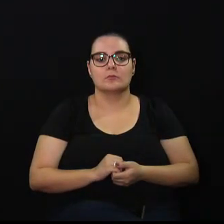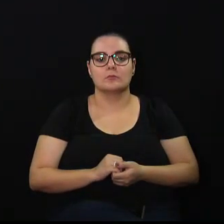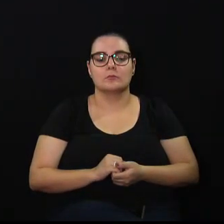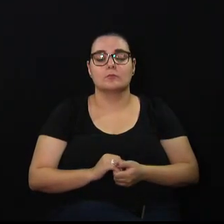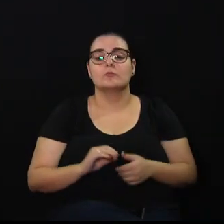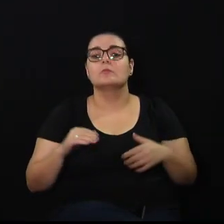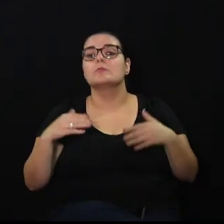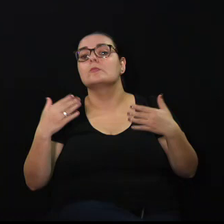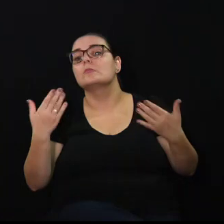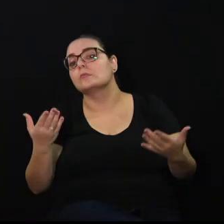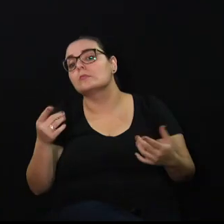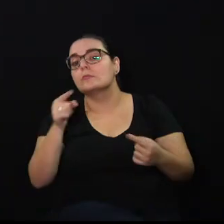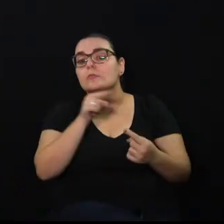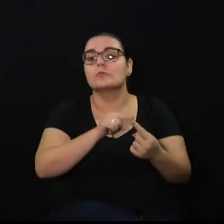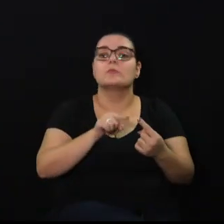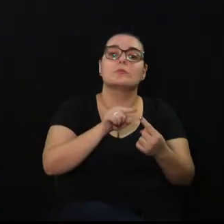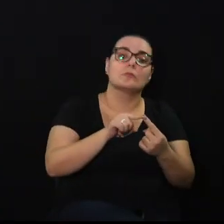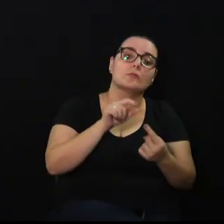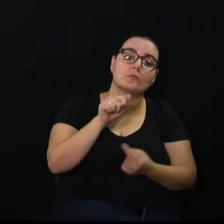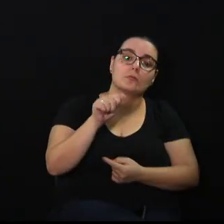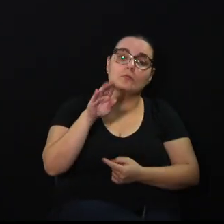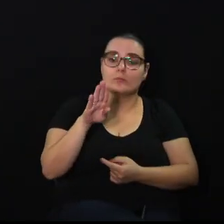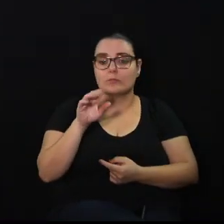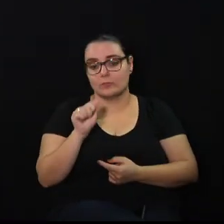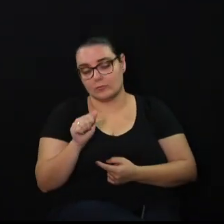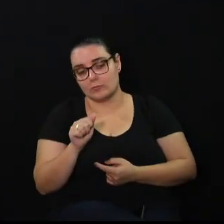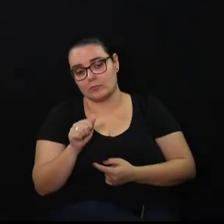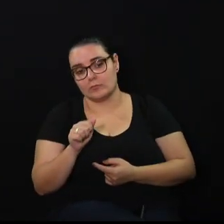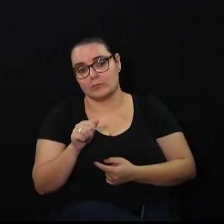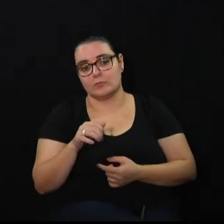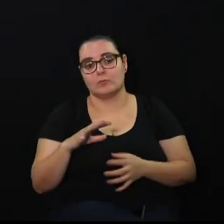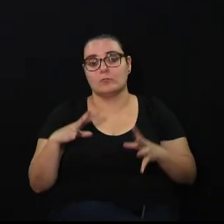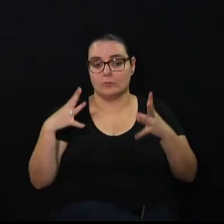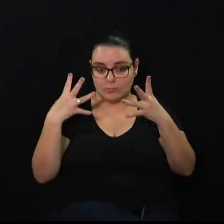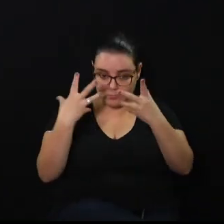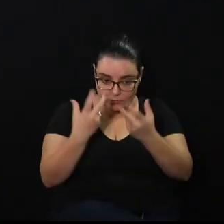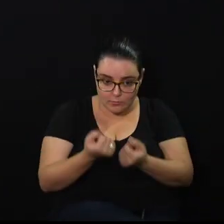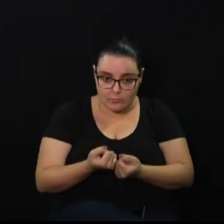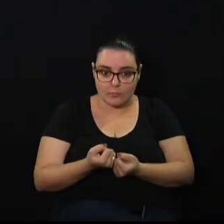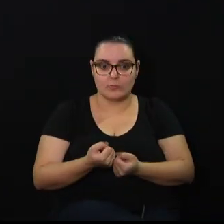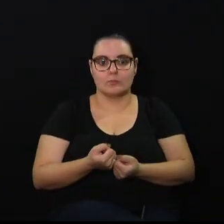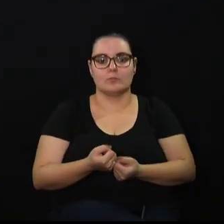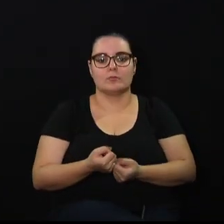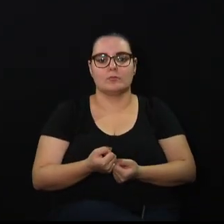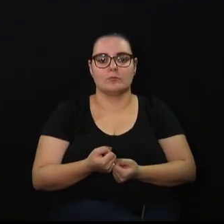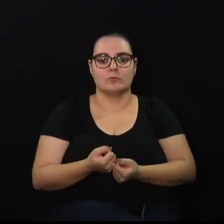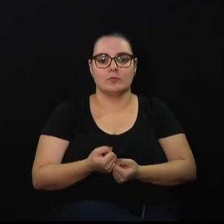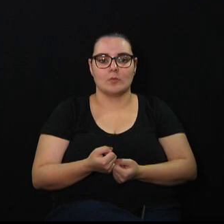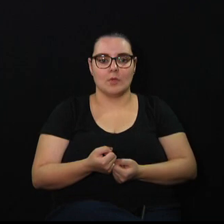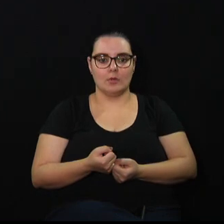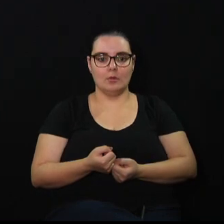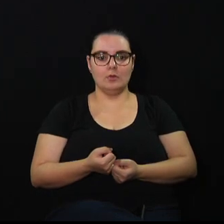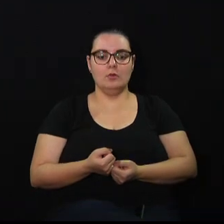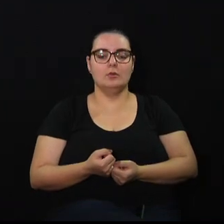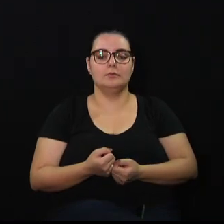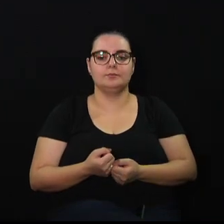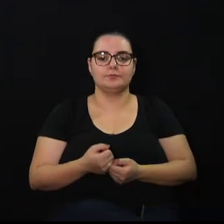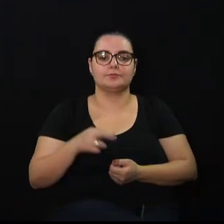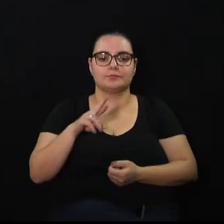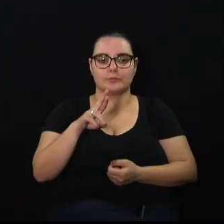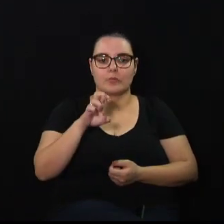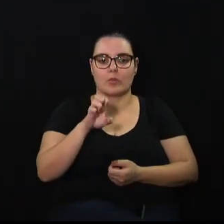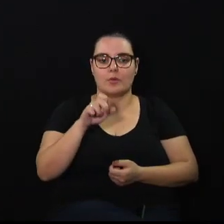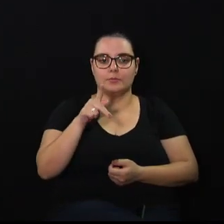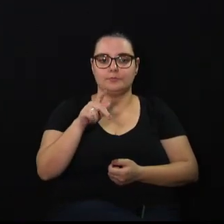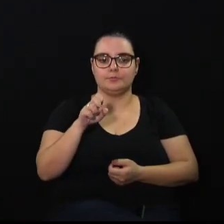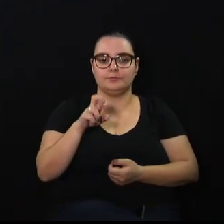quais são os principais objetivos nem os objetivos gerais da análise do comportamento aplicado ampliar repertório então a